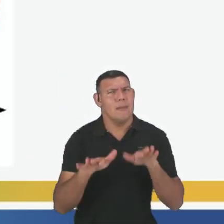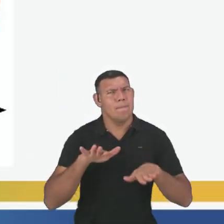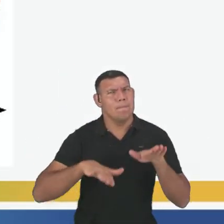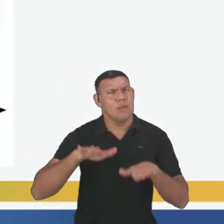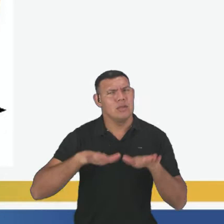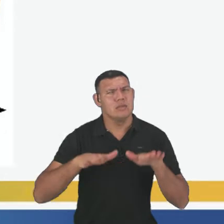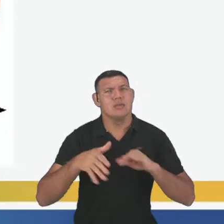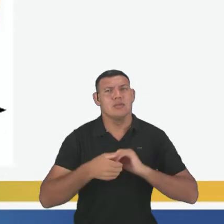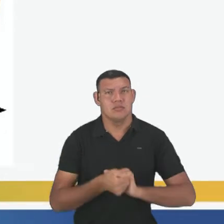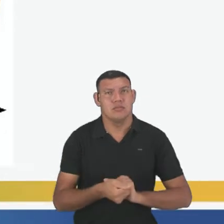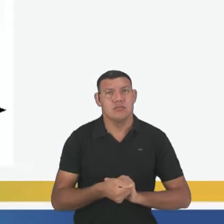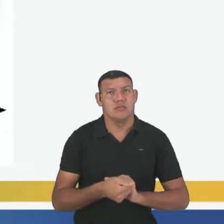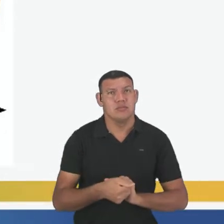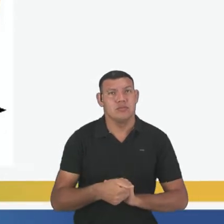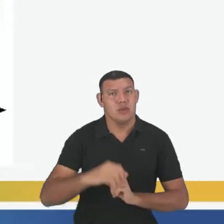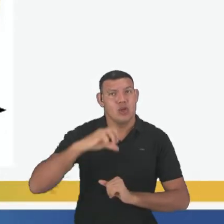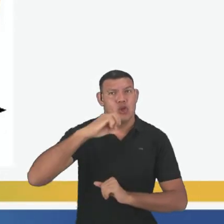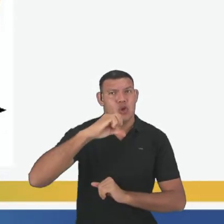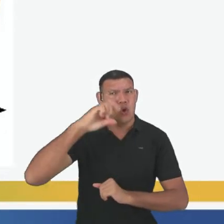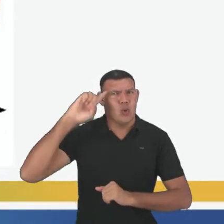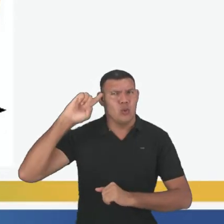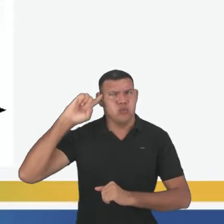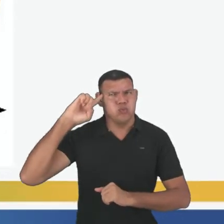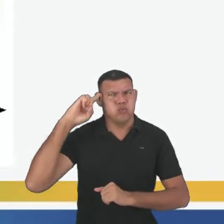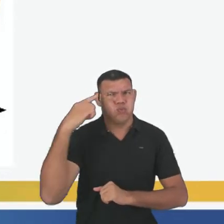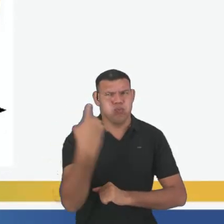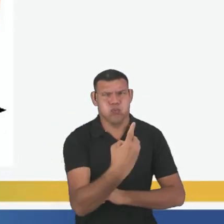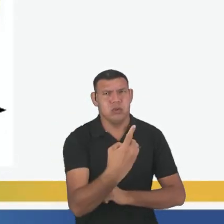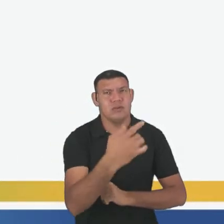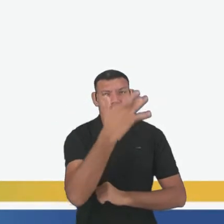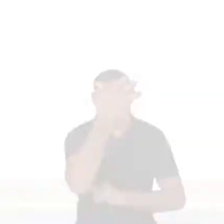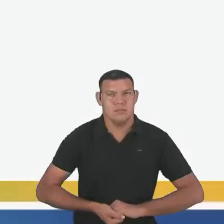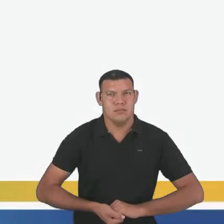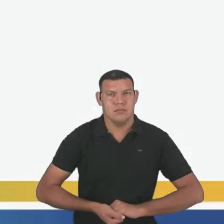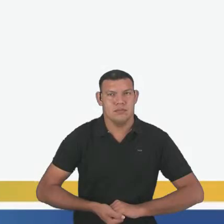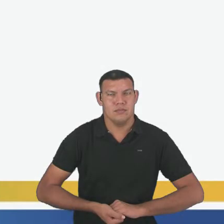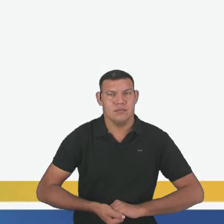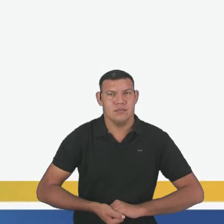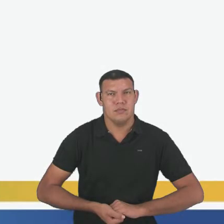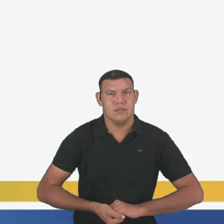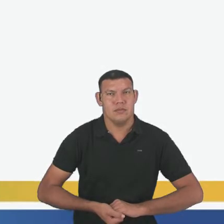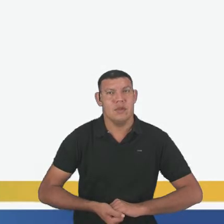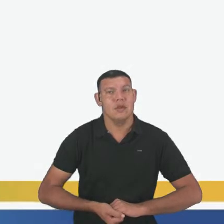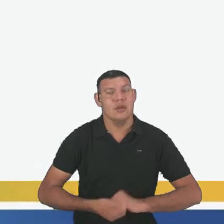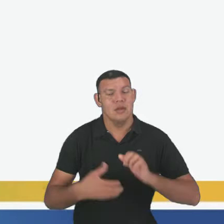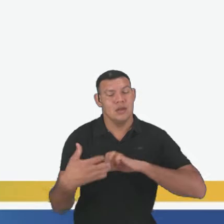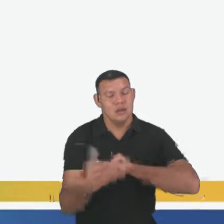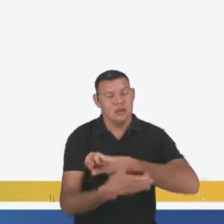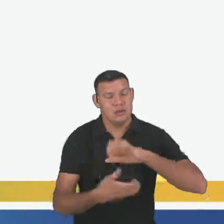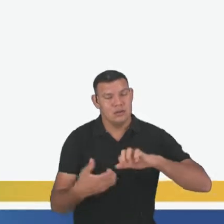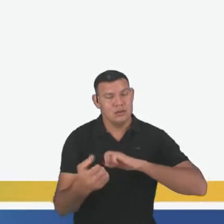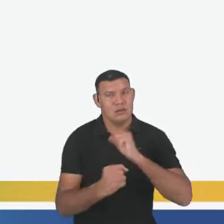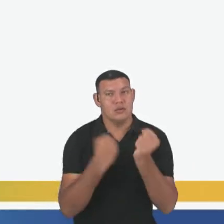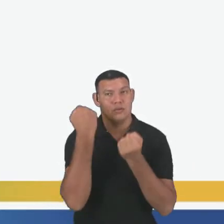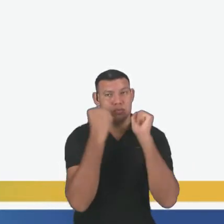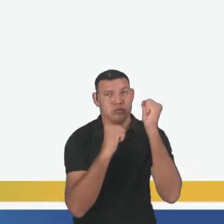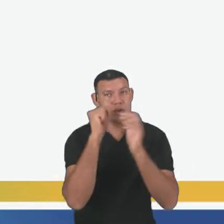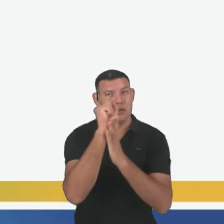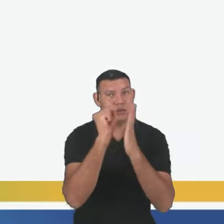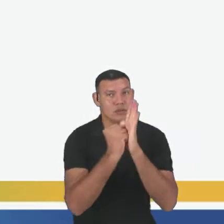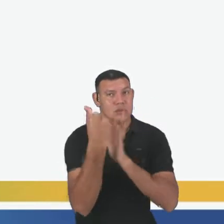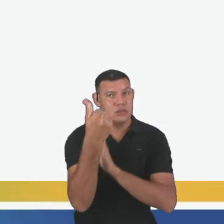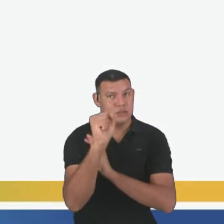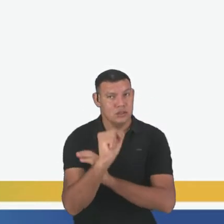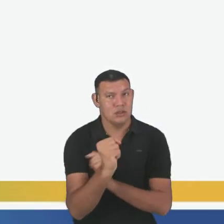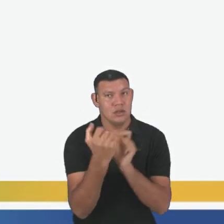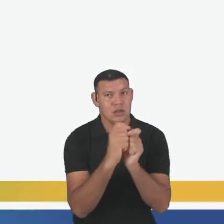2046 haja 9 bilhões de pessoas. Desde a Revolução Industrial, século XVIII, o